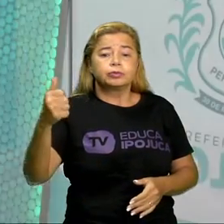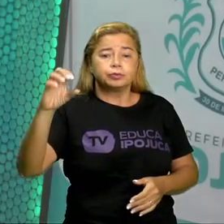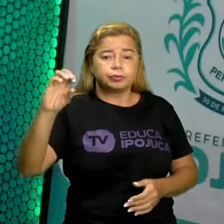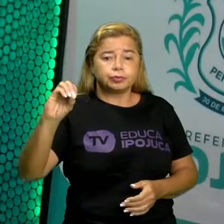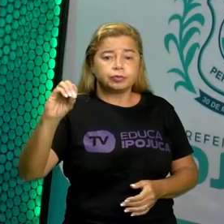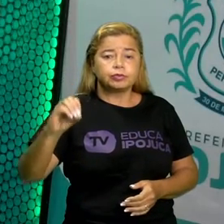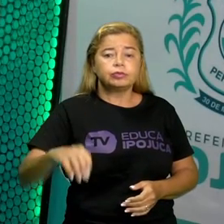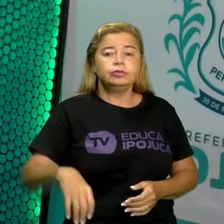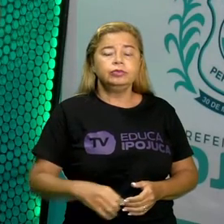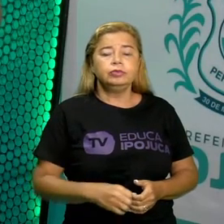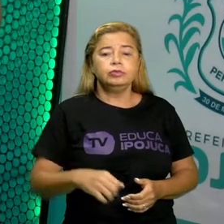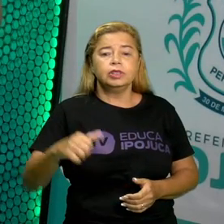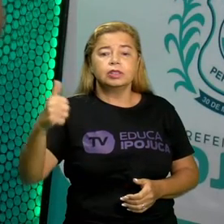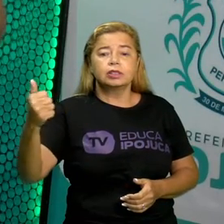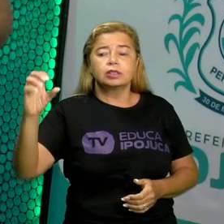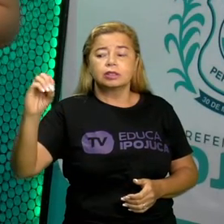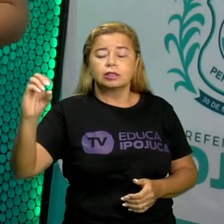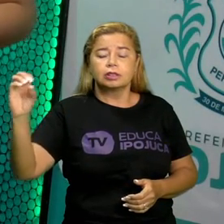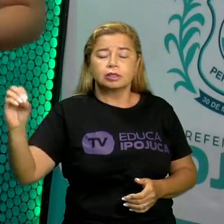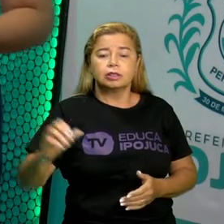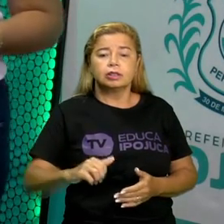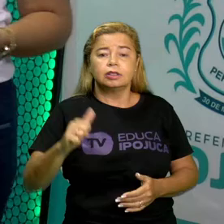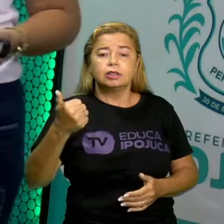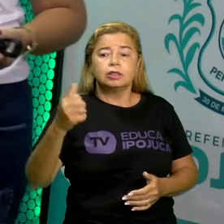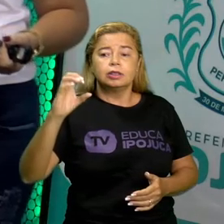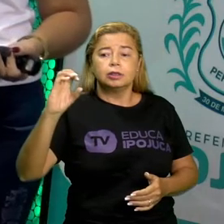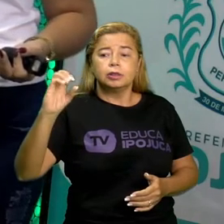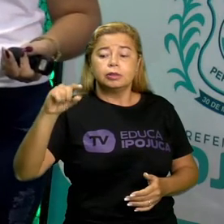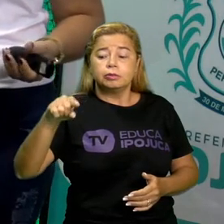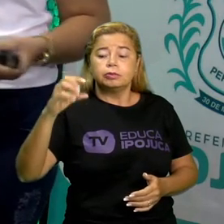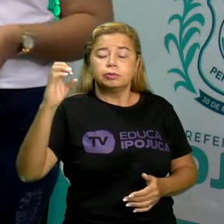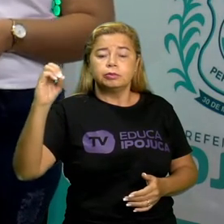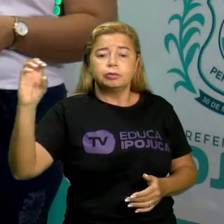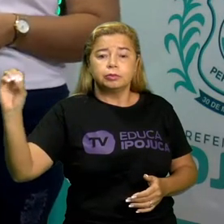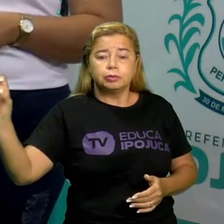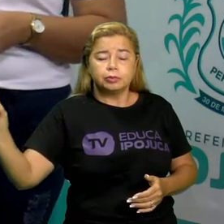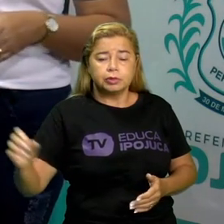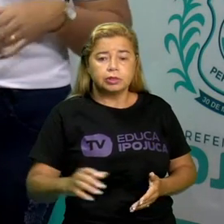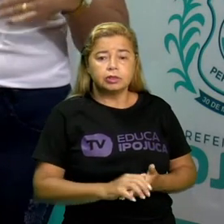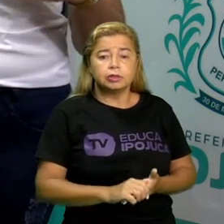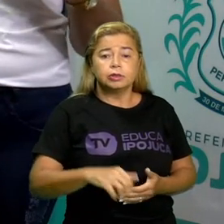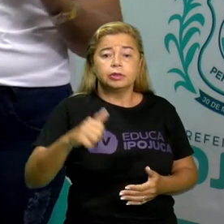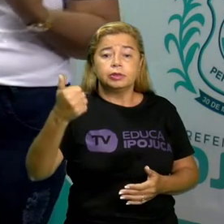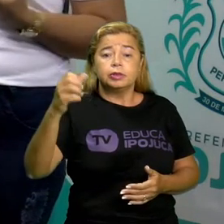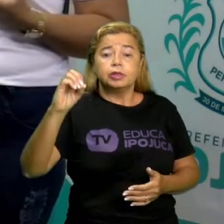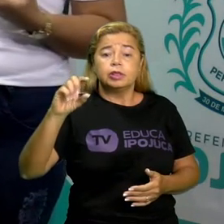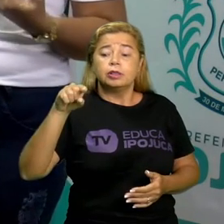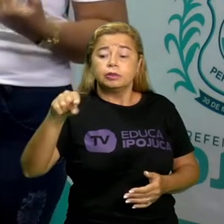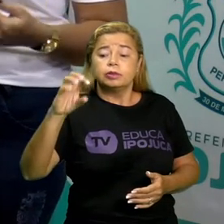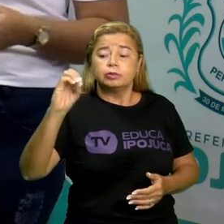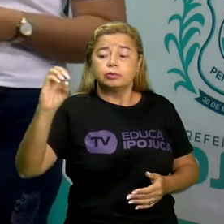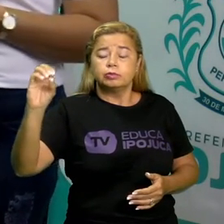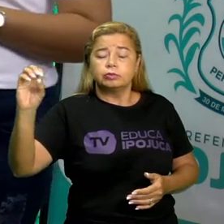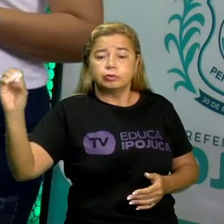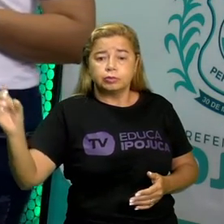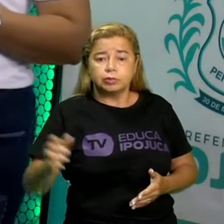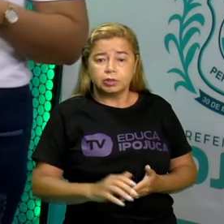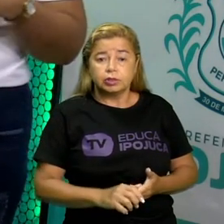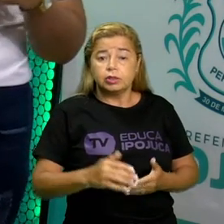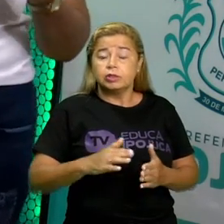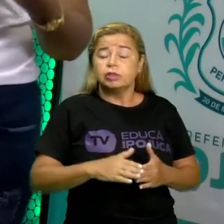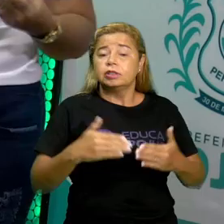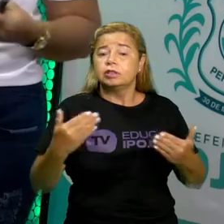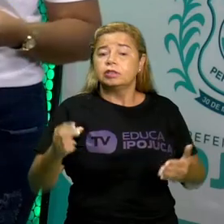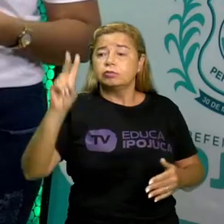10 10 100 1000 e 10.000 Então a gente vai perceber que o valor